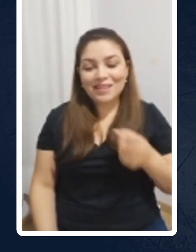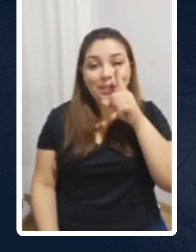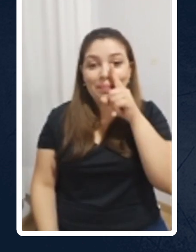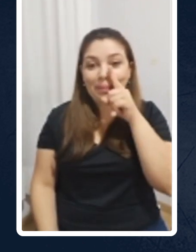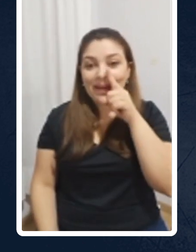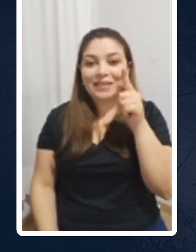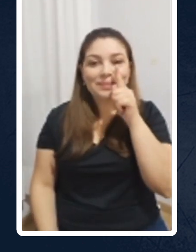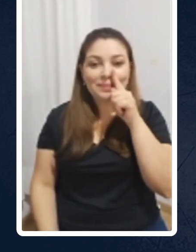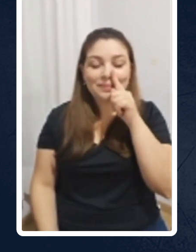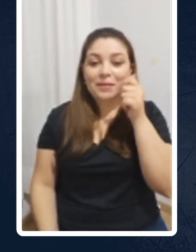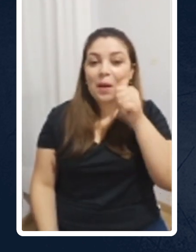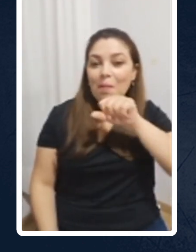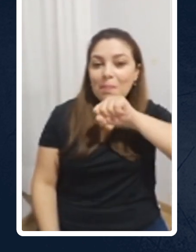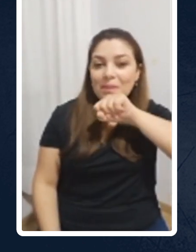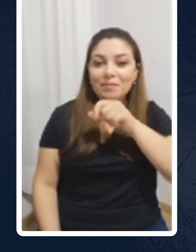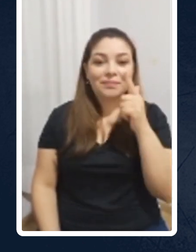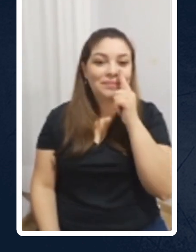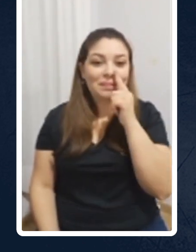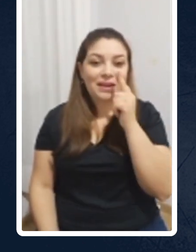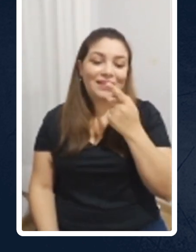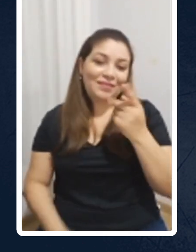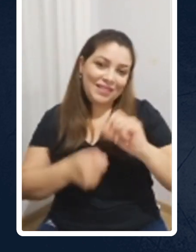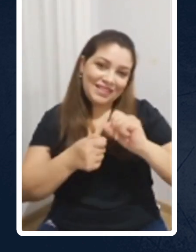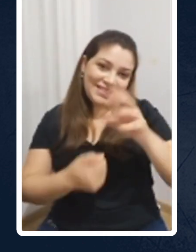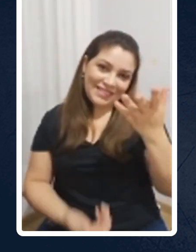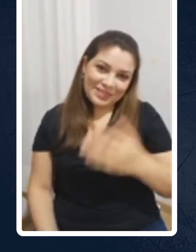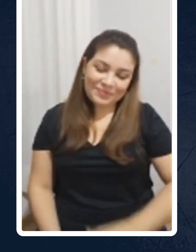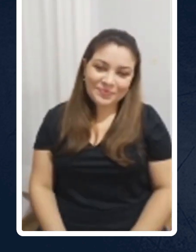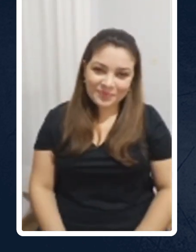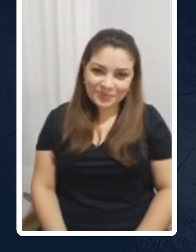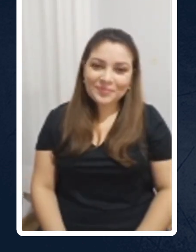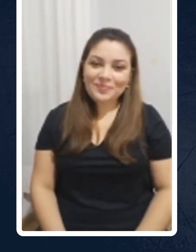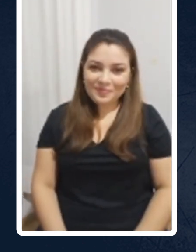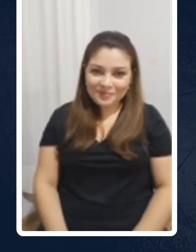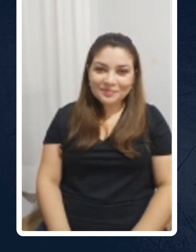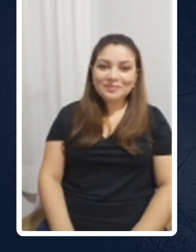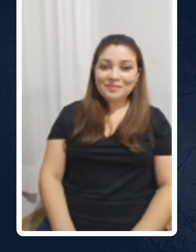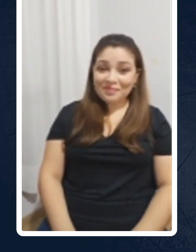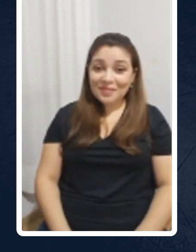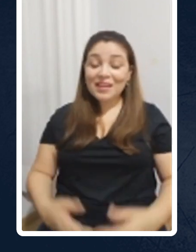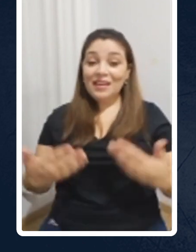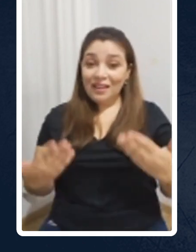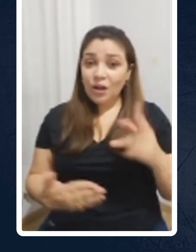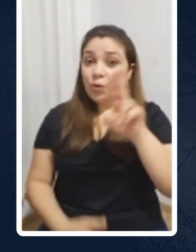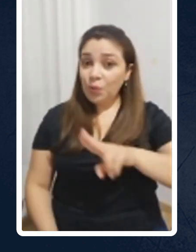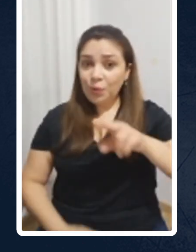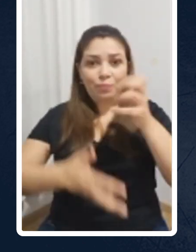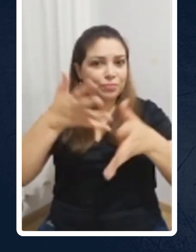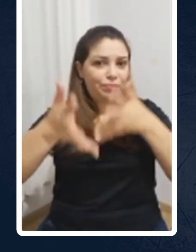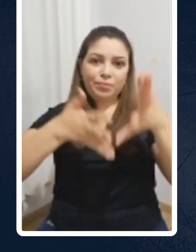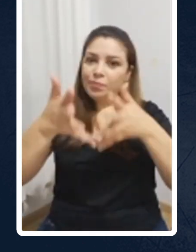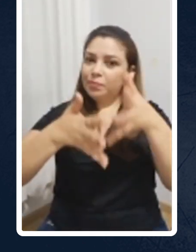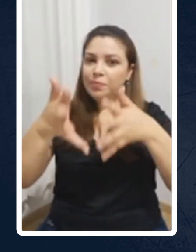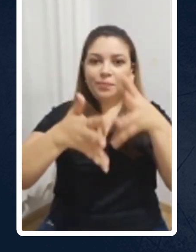mamãe. E hoje vocês veem que ela usou Libras muito tempo antes de falar. Não